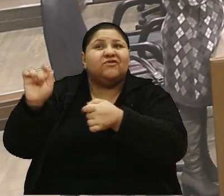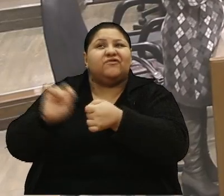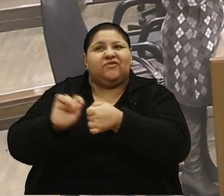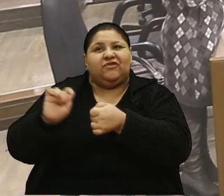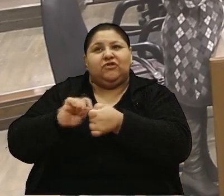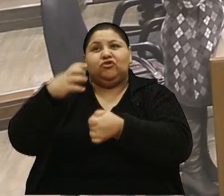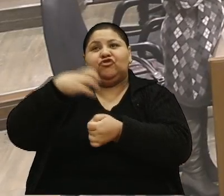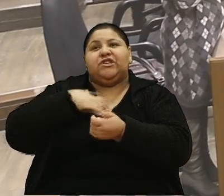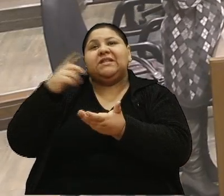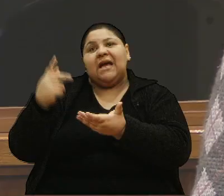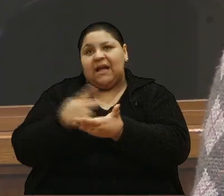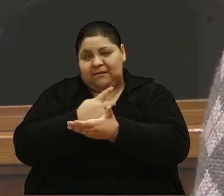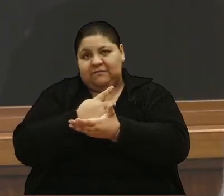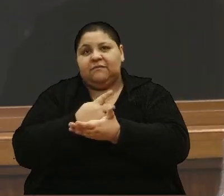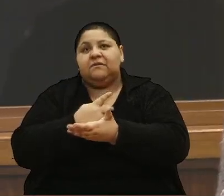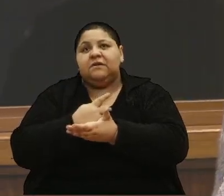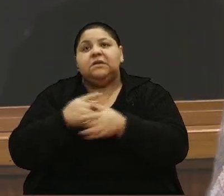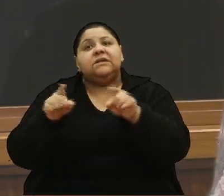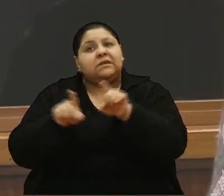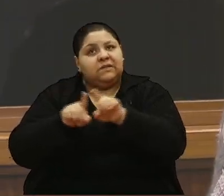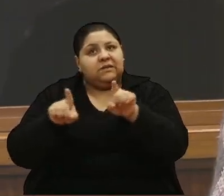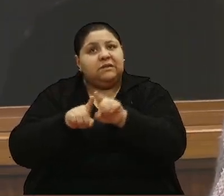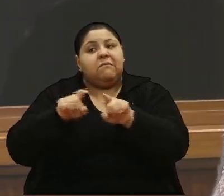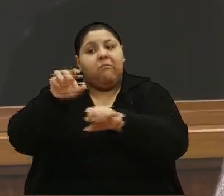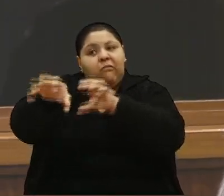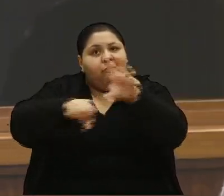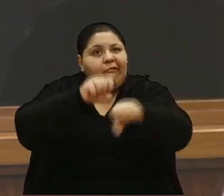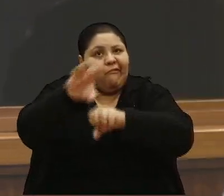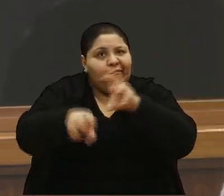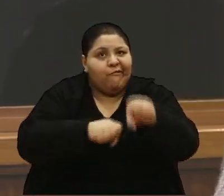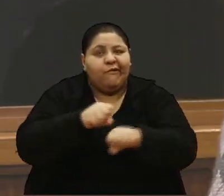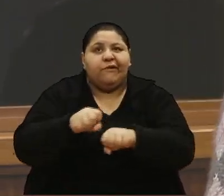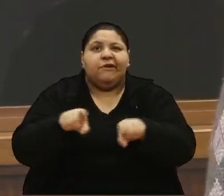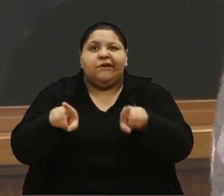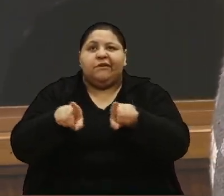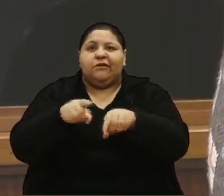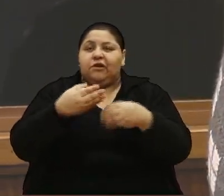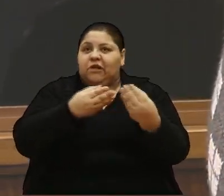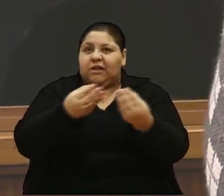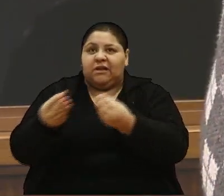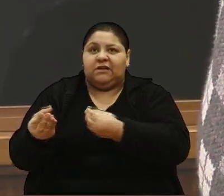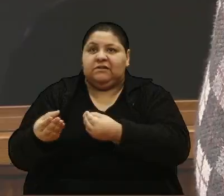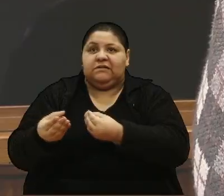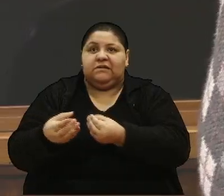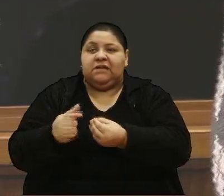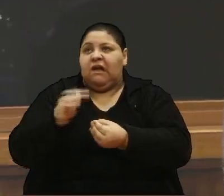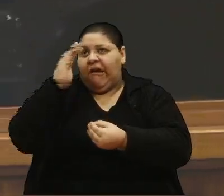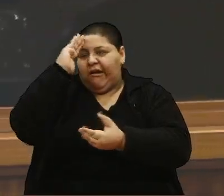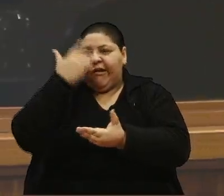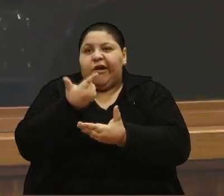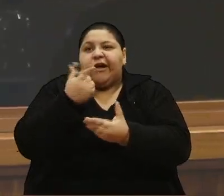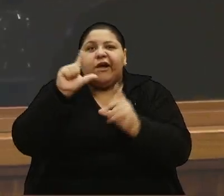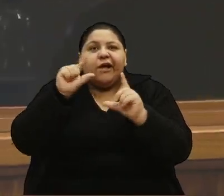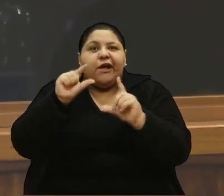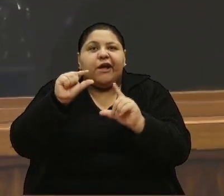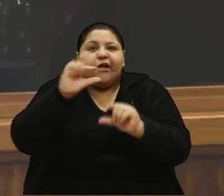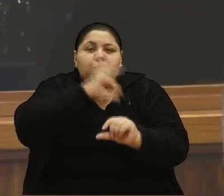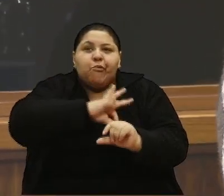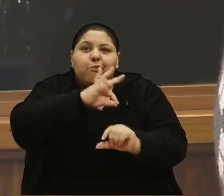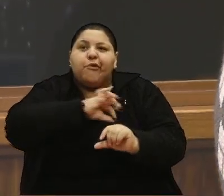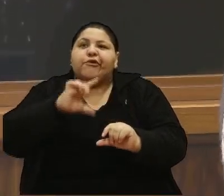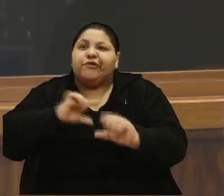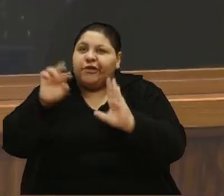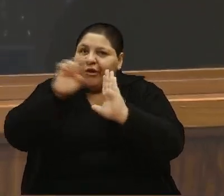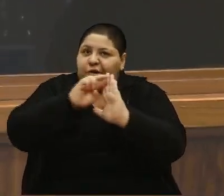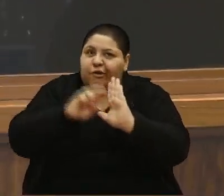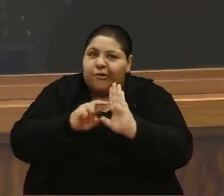forma clandestina, inclusive catadores, que são explorados por uma miséria que ganham, e tem que regulamentar isso